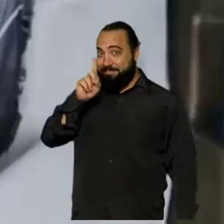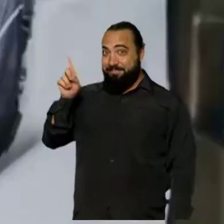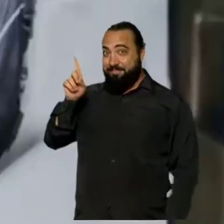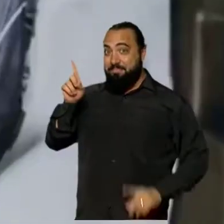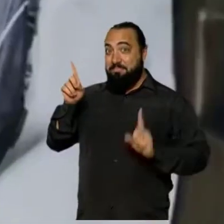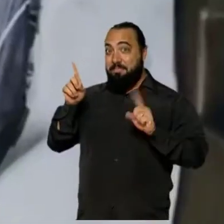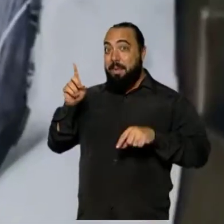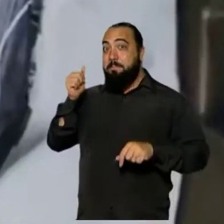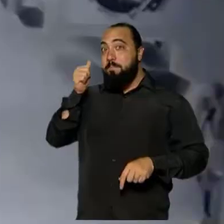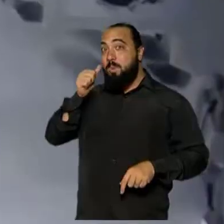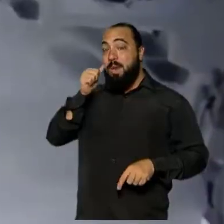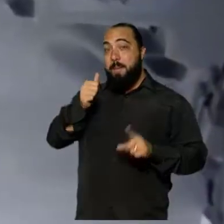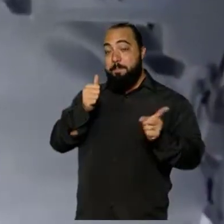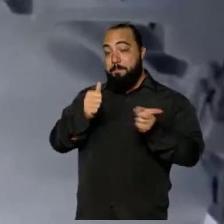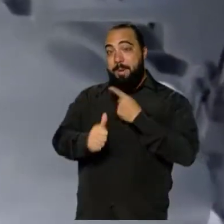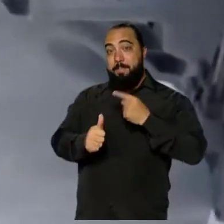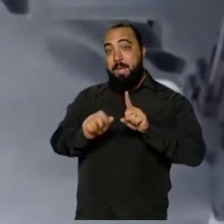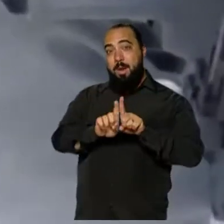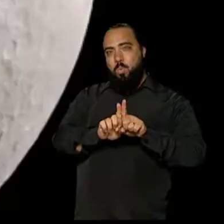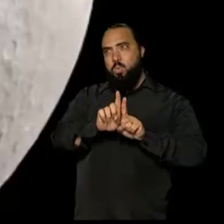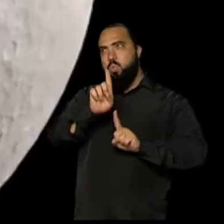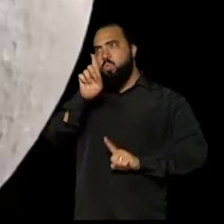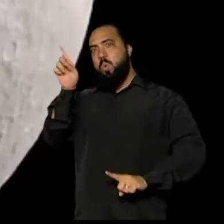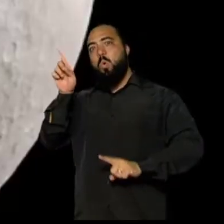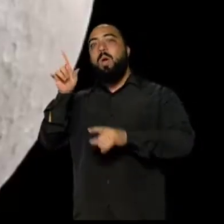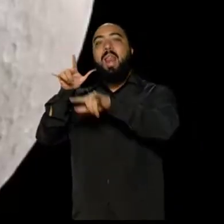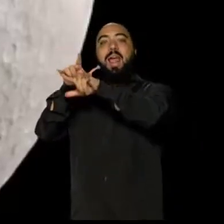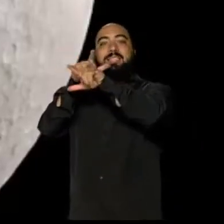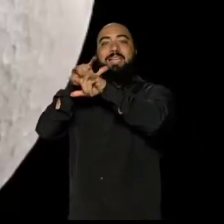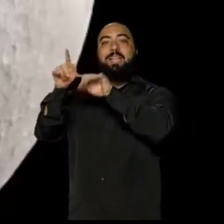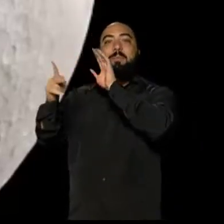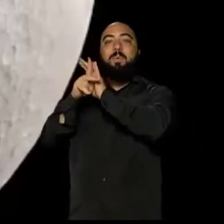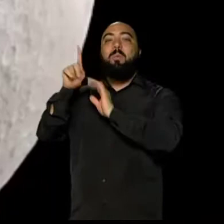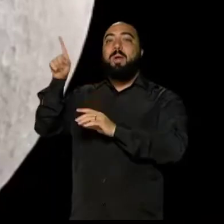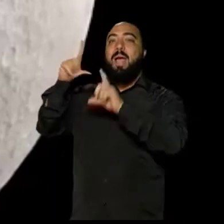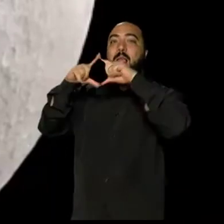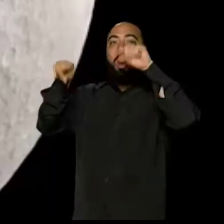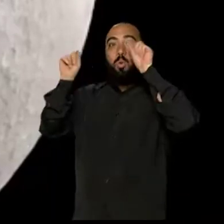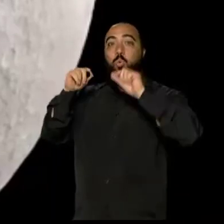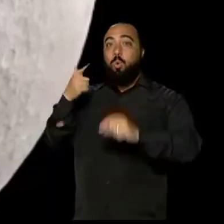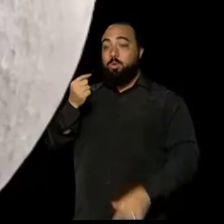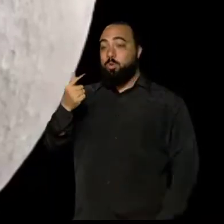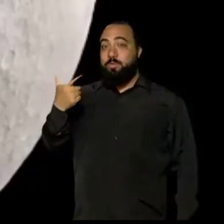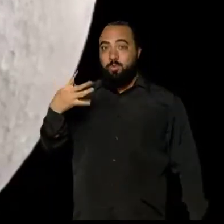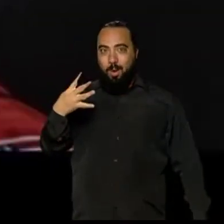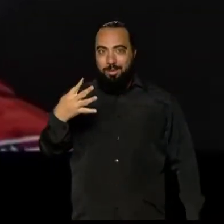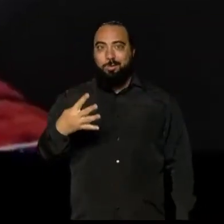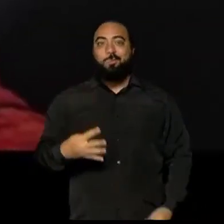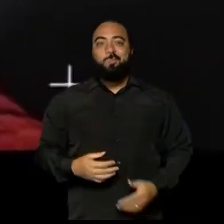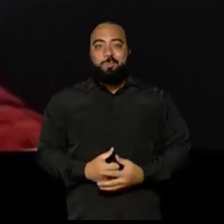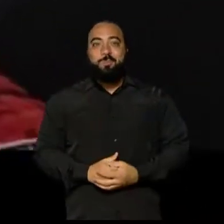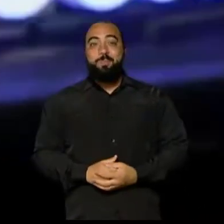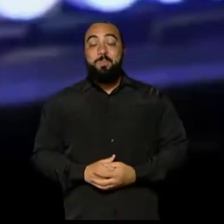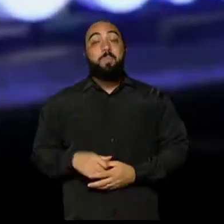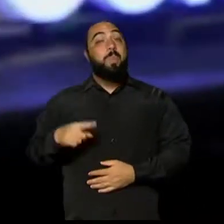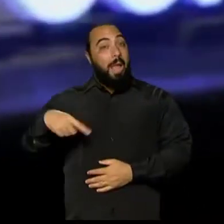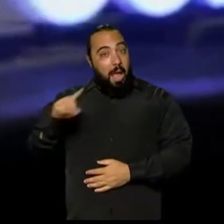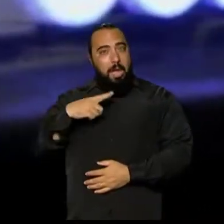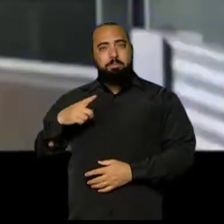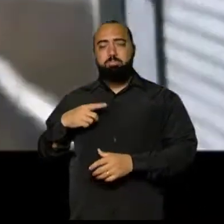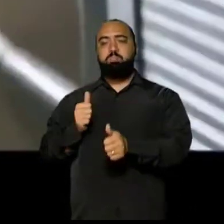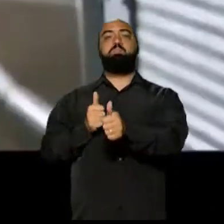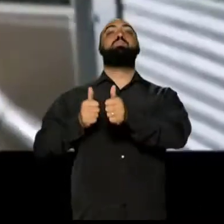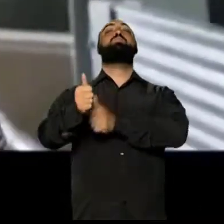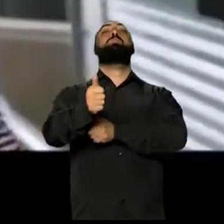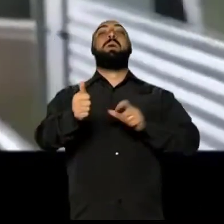levar a primeira mulher ao nosso satélite natural a partir de 2024. Elas estão à frente